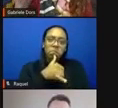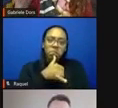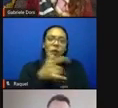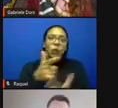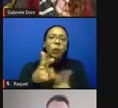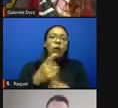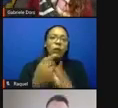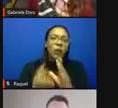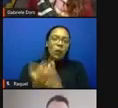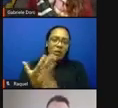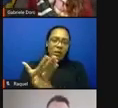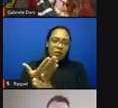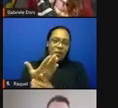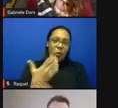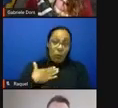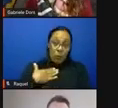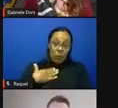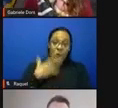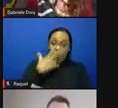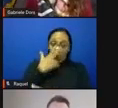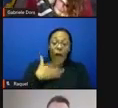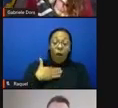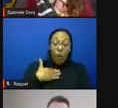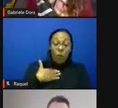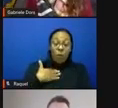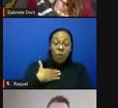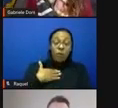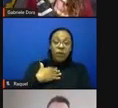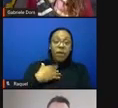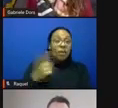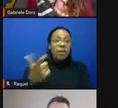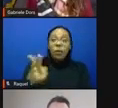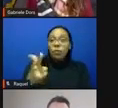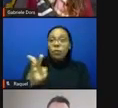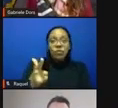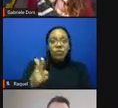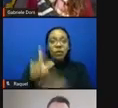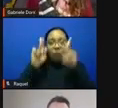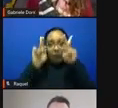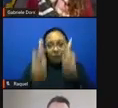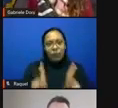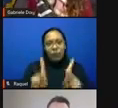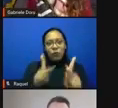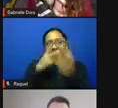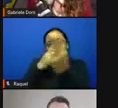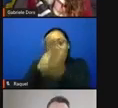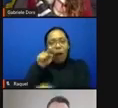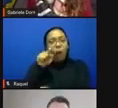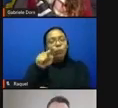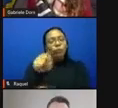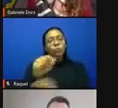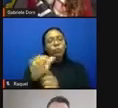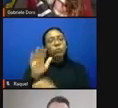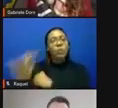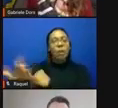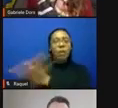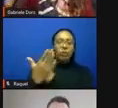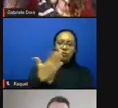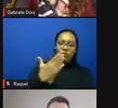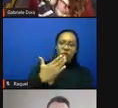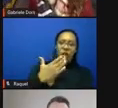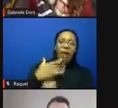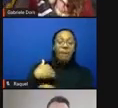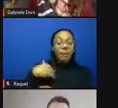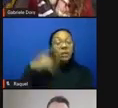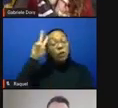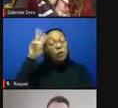não tinha uma pessoa assim para me ajudar. Talvez a minha história tivesse sido diferente. Mas